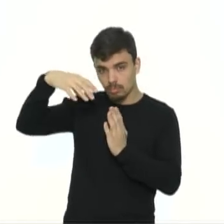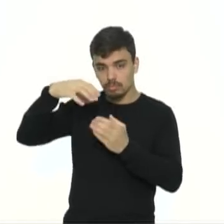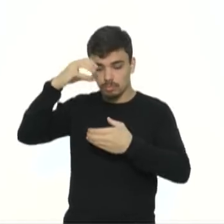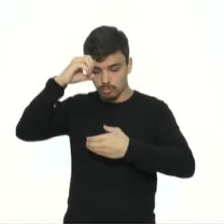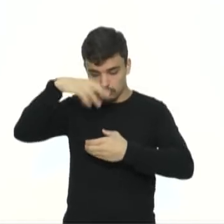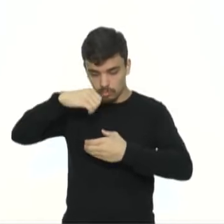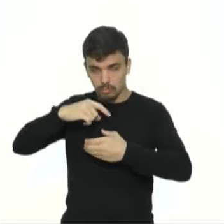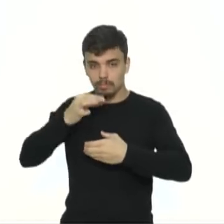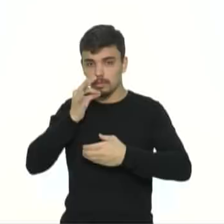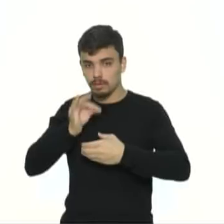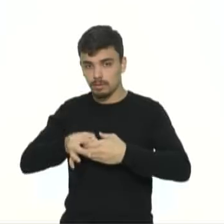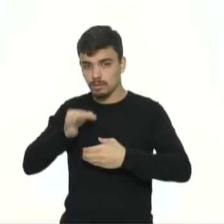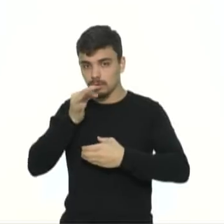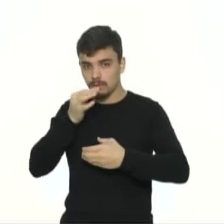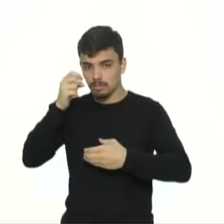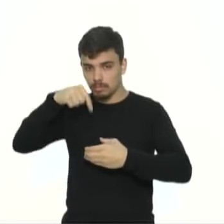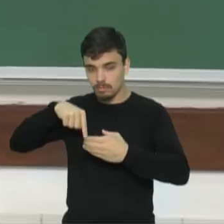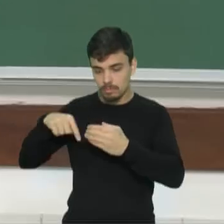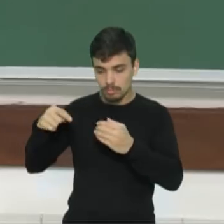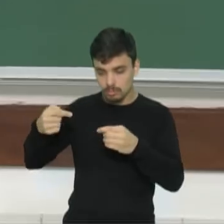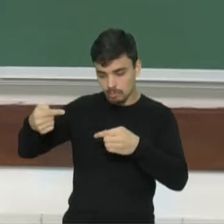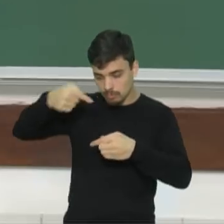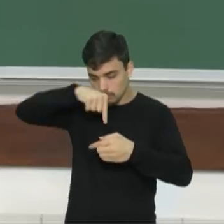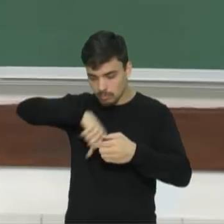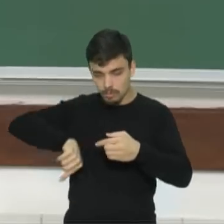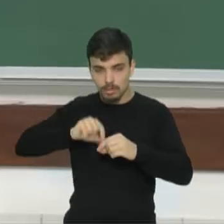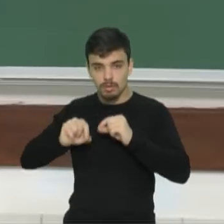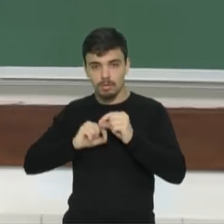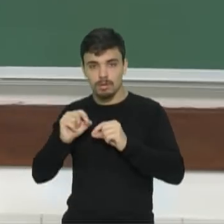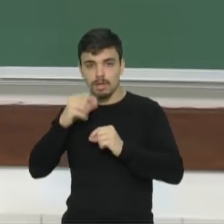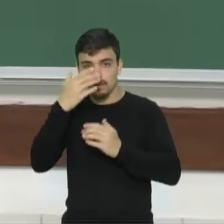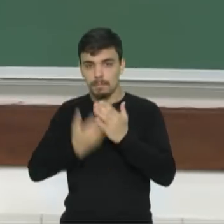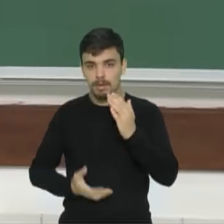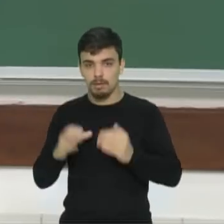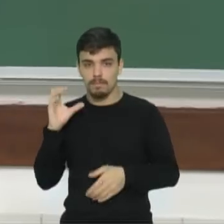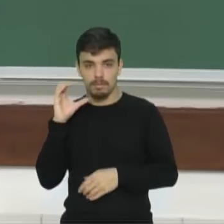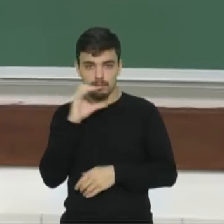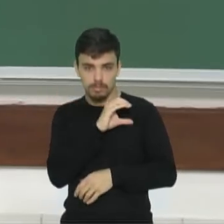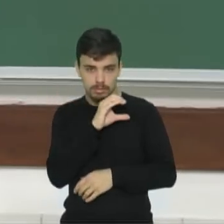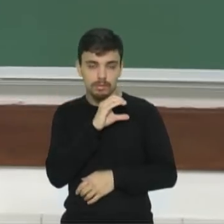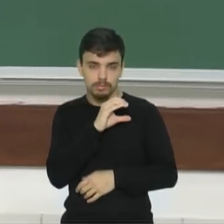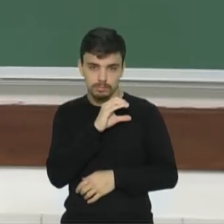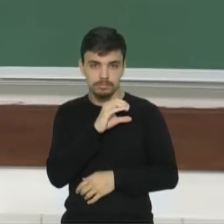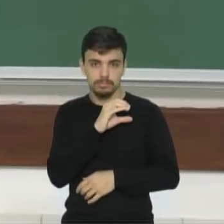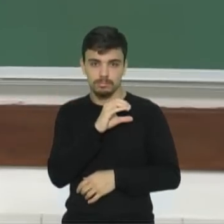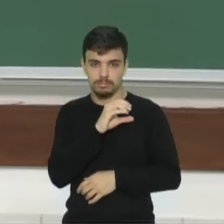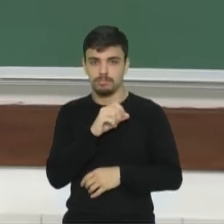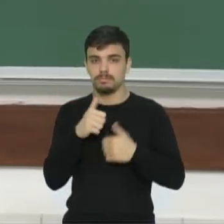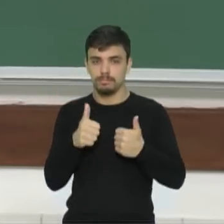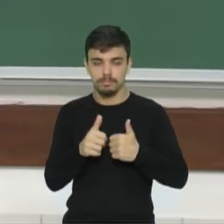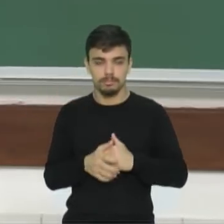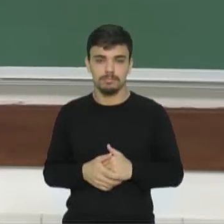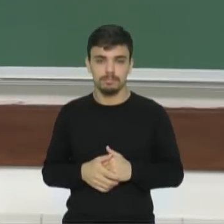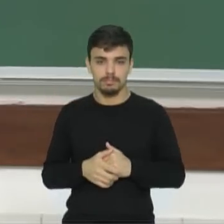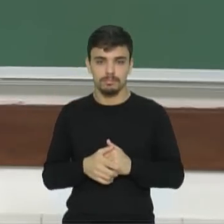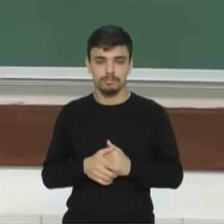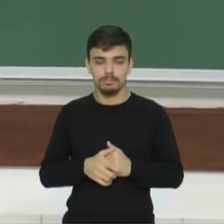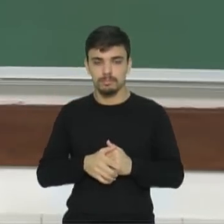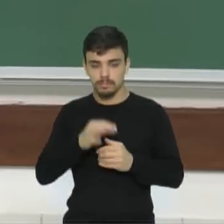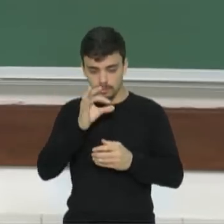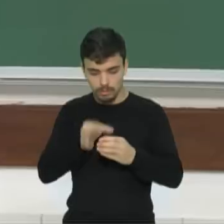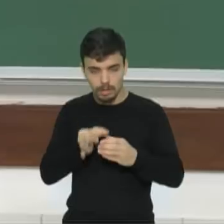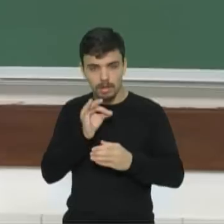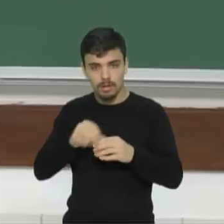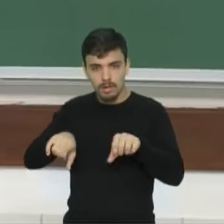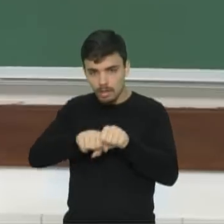um desvio. Por que esse desvio? Perda de velocidade. Perdeu velocidade, ela muda de trajetória. O canudo quebrou e